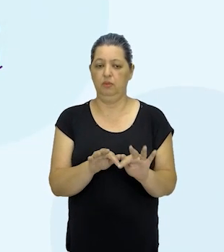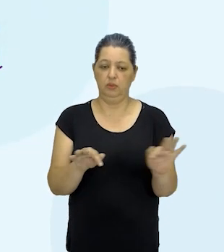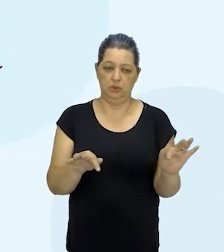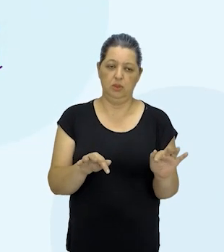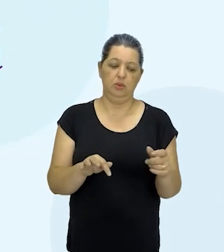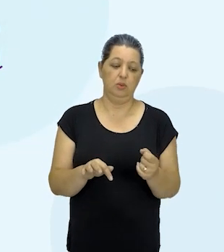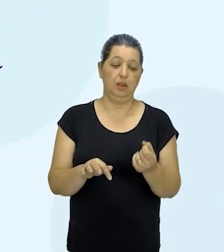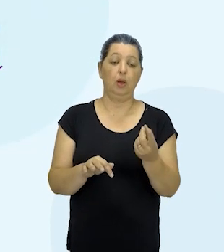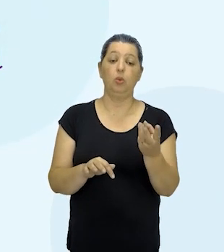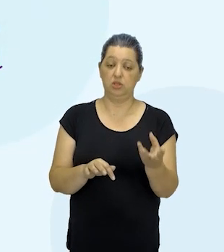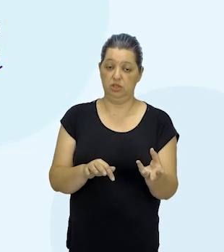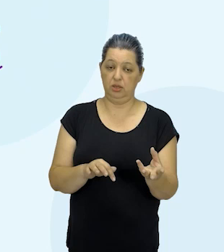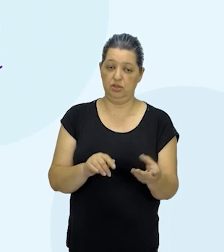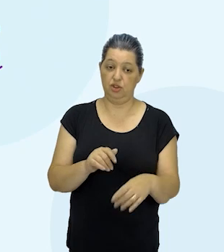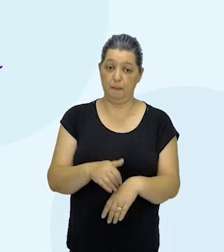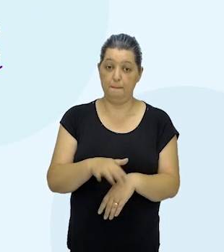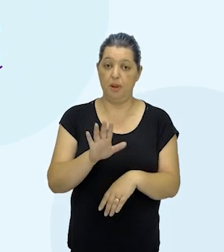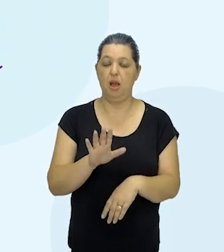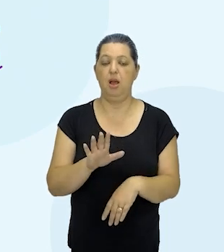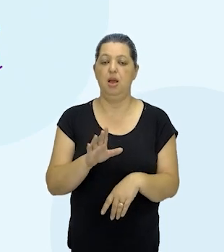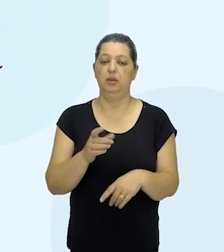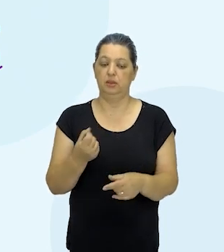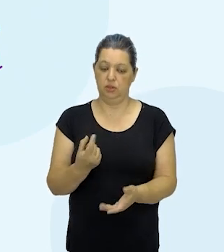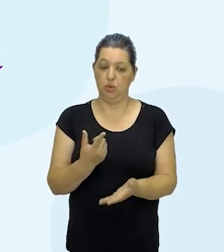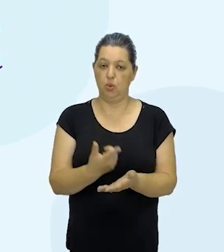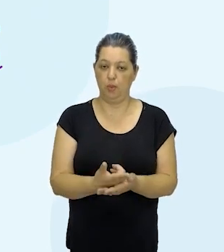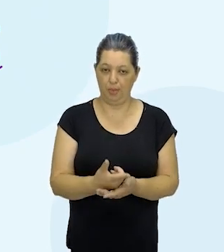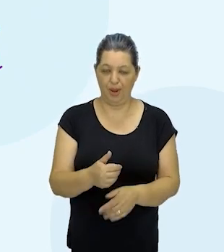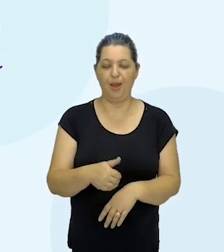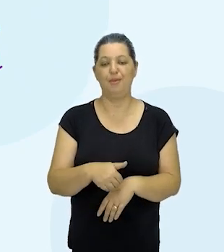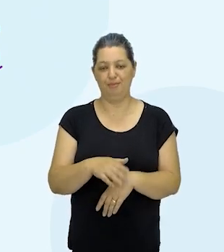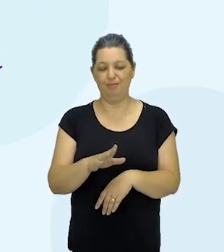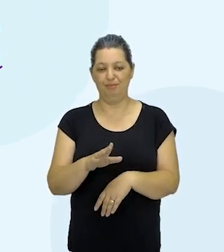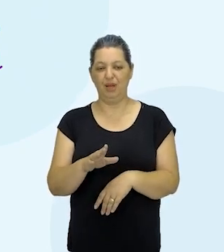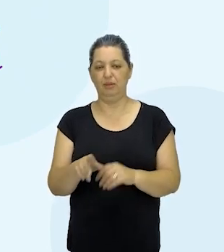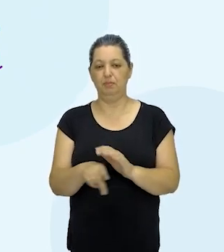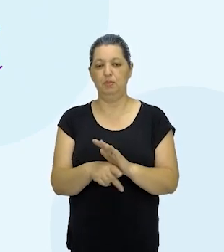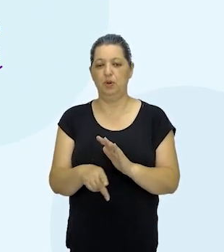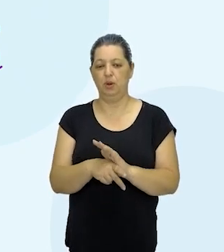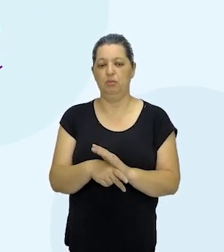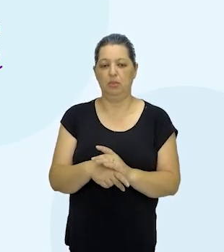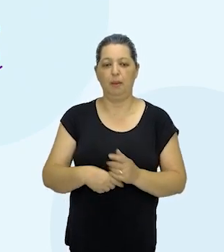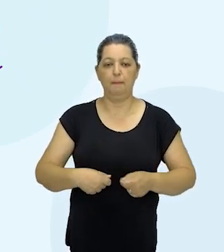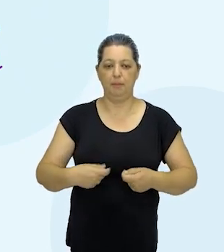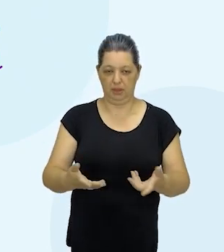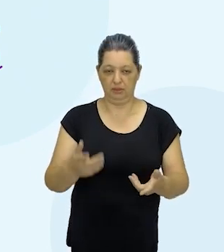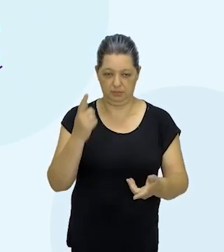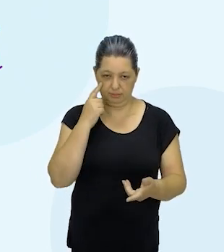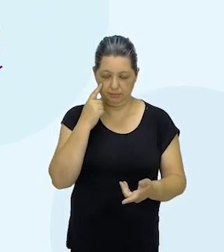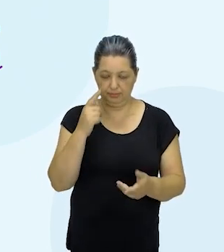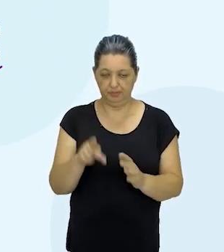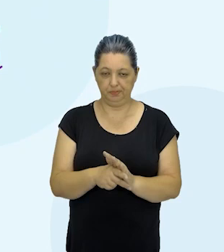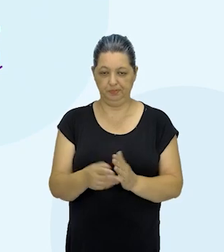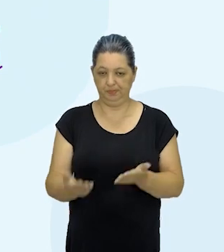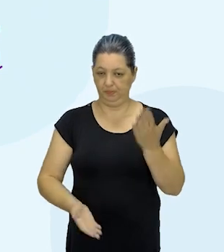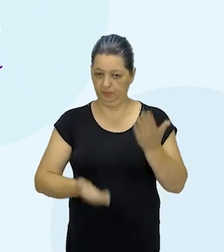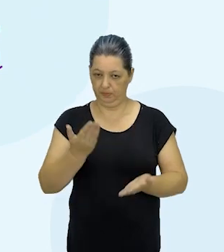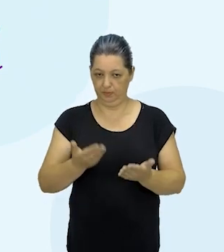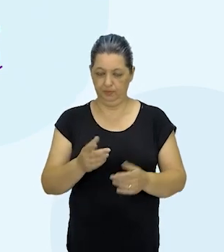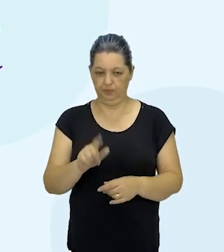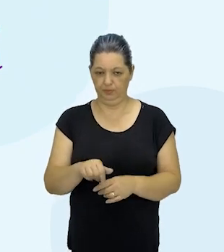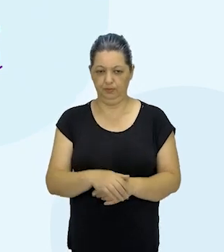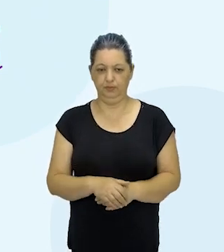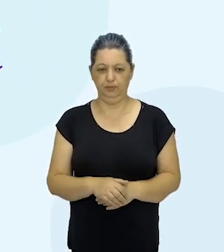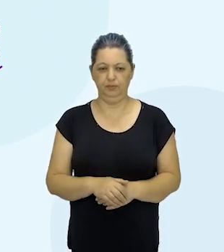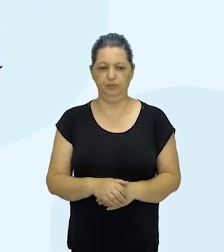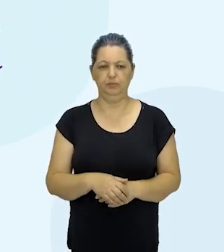mais eu comprar, mais eu vou pagar. Então, essa é a resposta, tá bom? Preço está em função da quantidade, tá? Variável